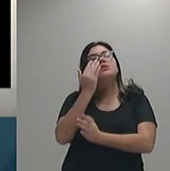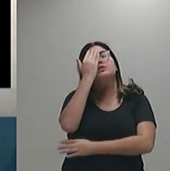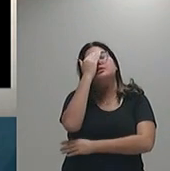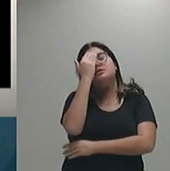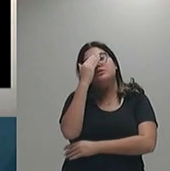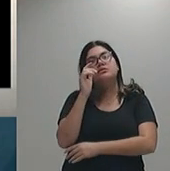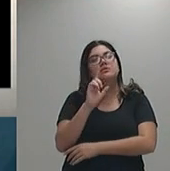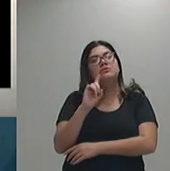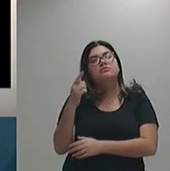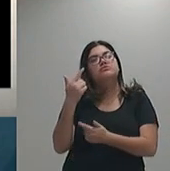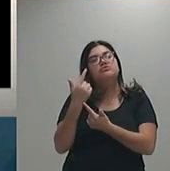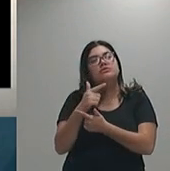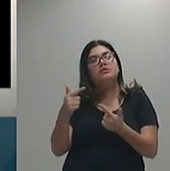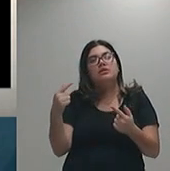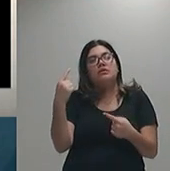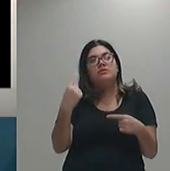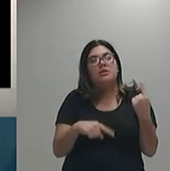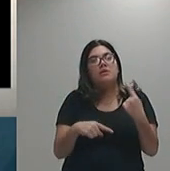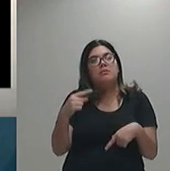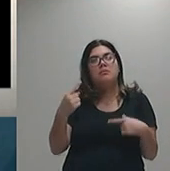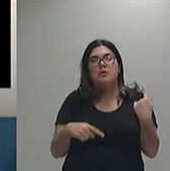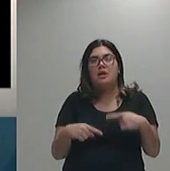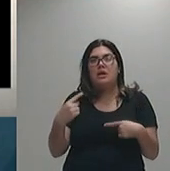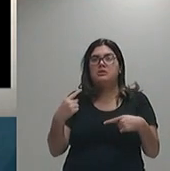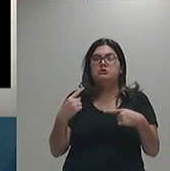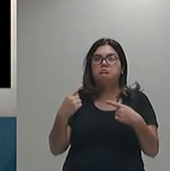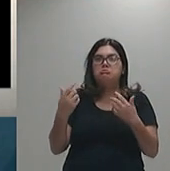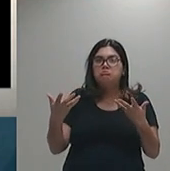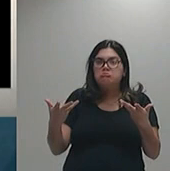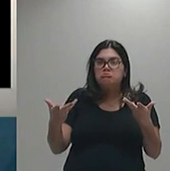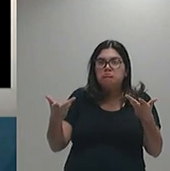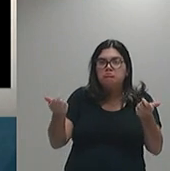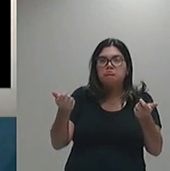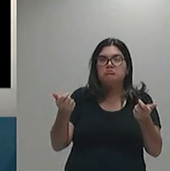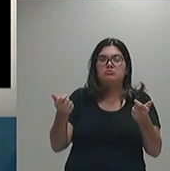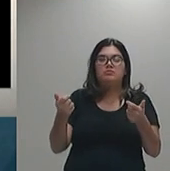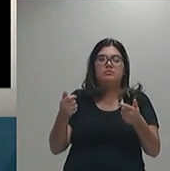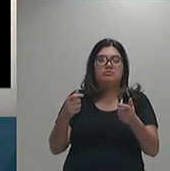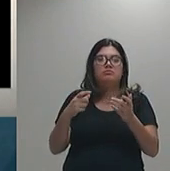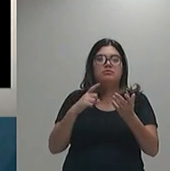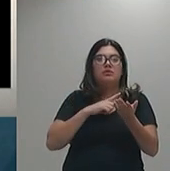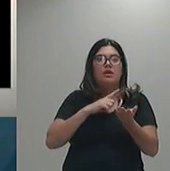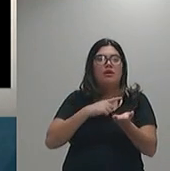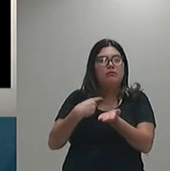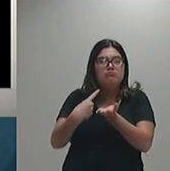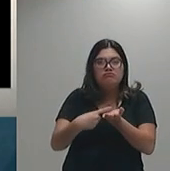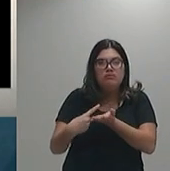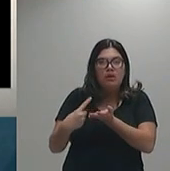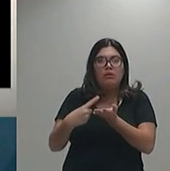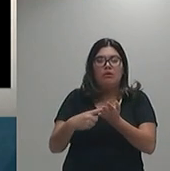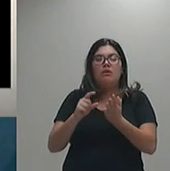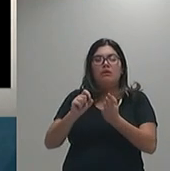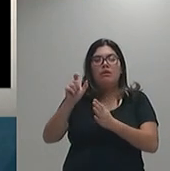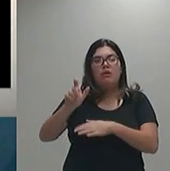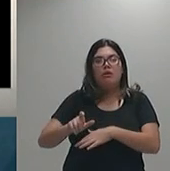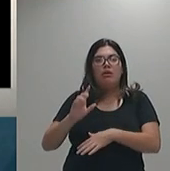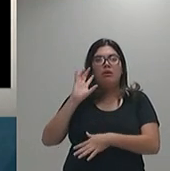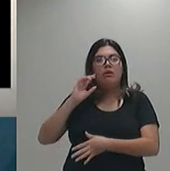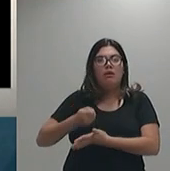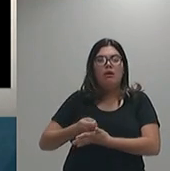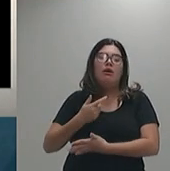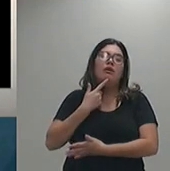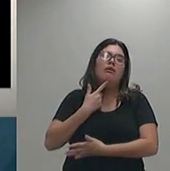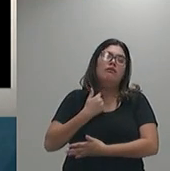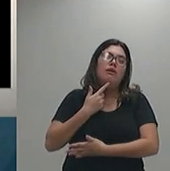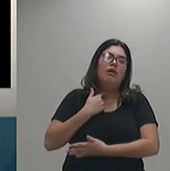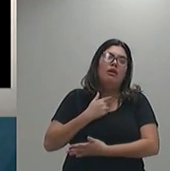debate qualificado uma discussão qualificada um precedente qualificado e que a questão sobre a qual se pretende a formação de um precedente